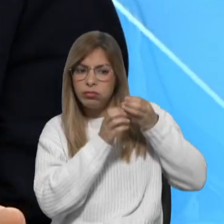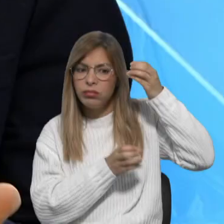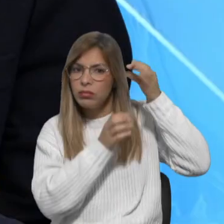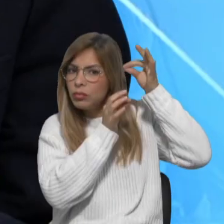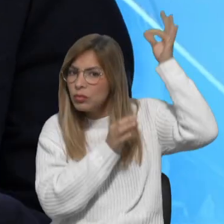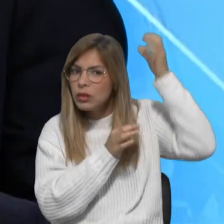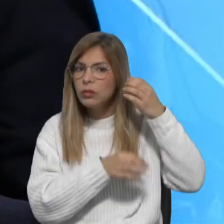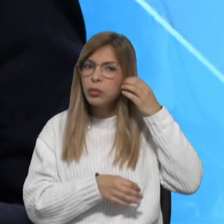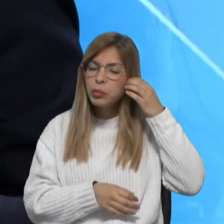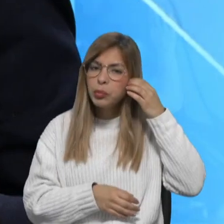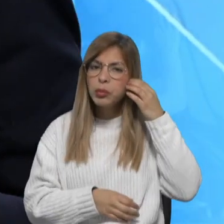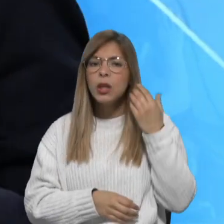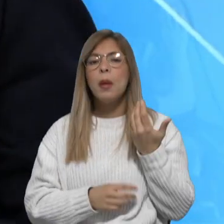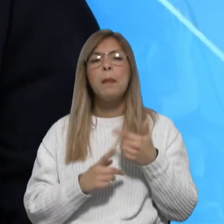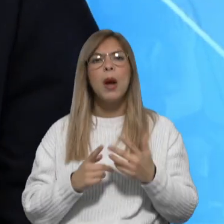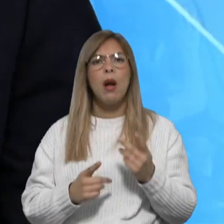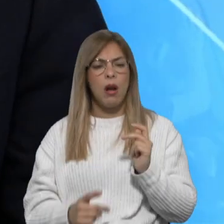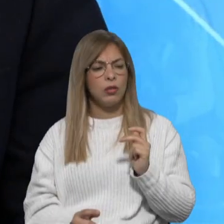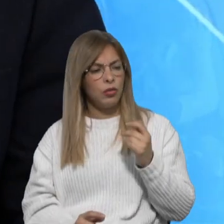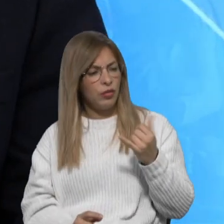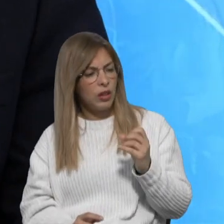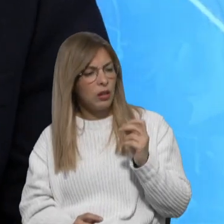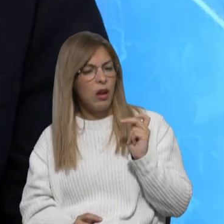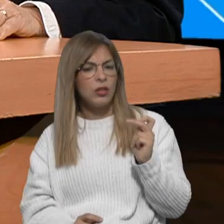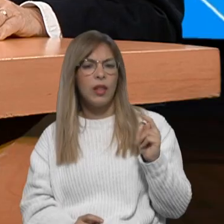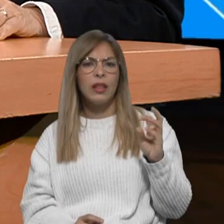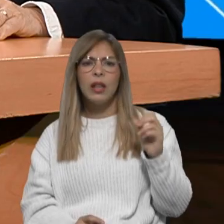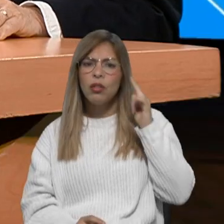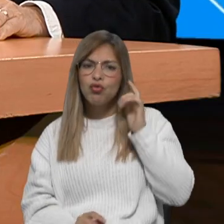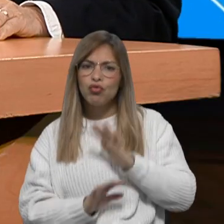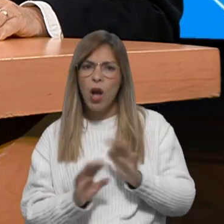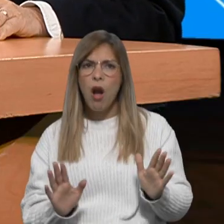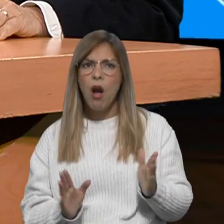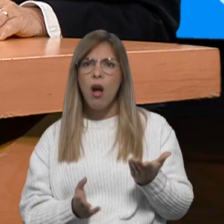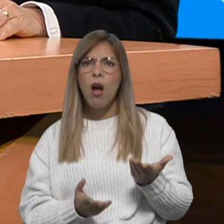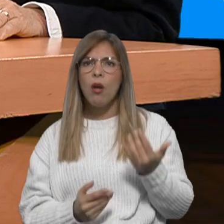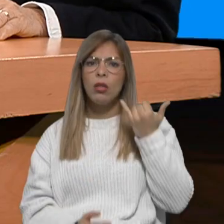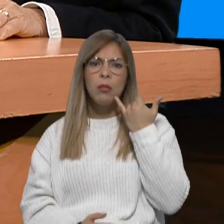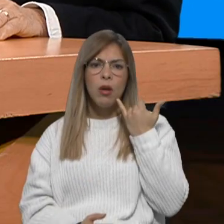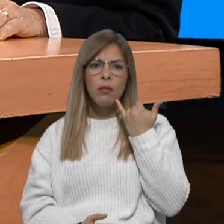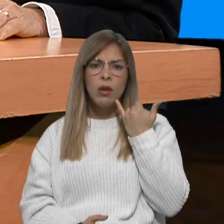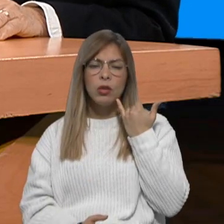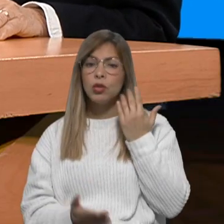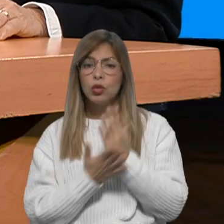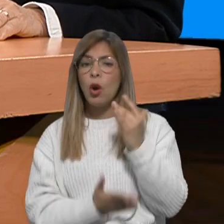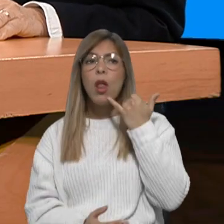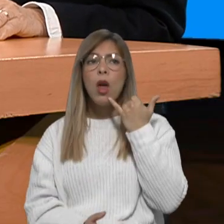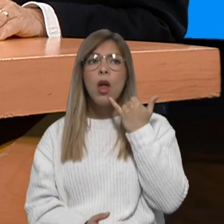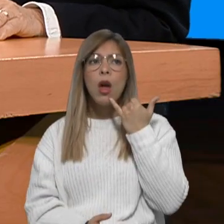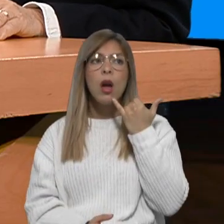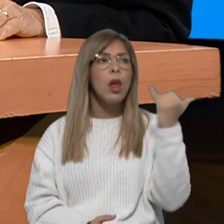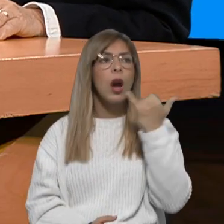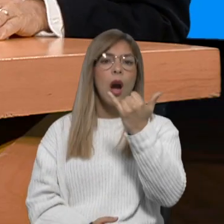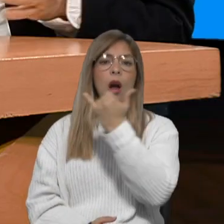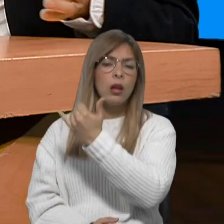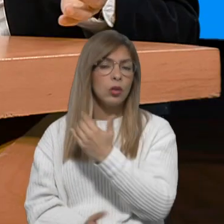hoje em dia, 20, 30 anos, 40 anos de telemóveis depois, o telemóvel não é mais um telefone. Agora corremos isto daqui a 3